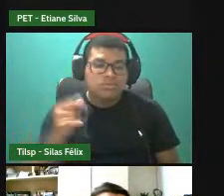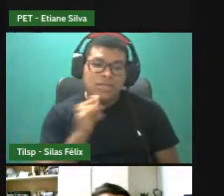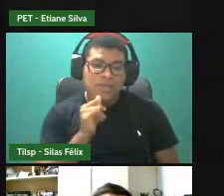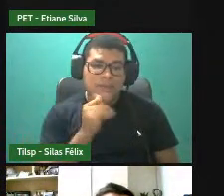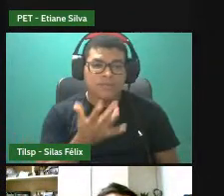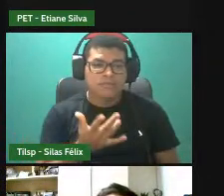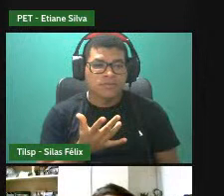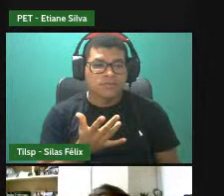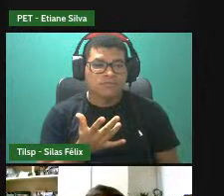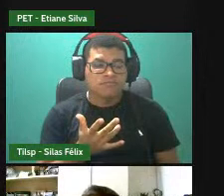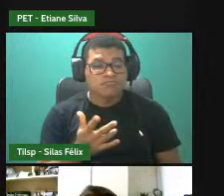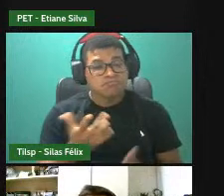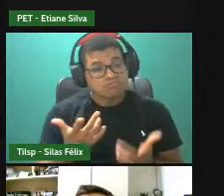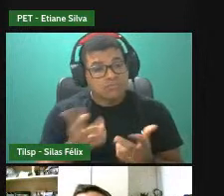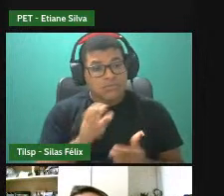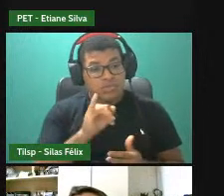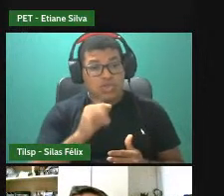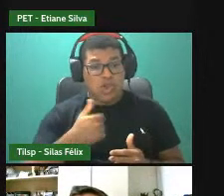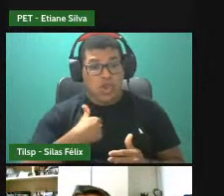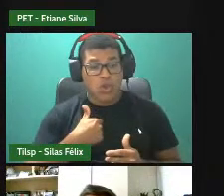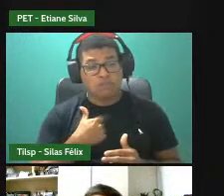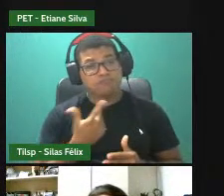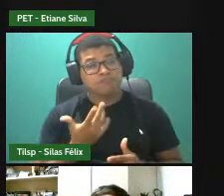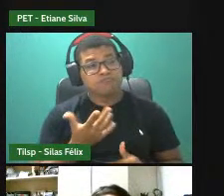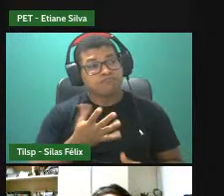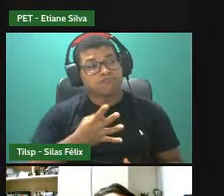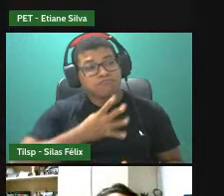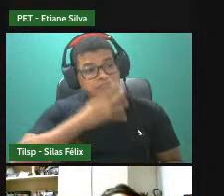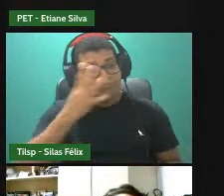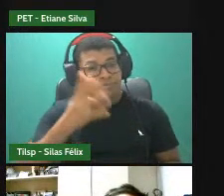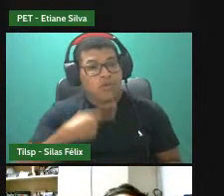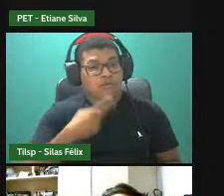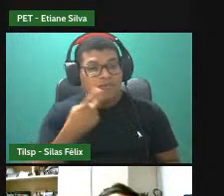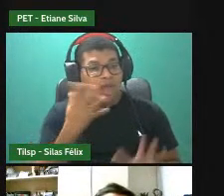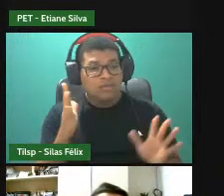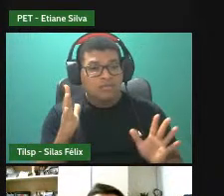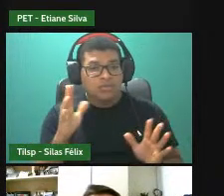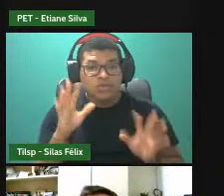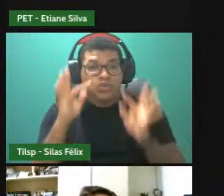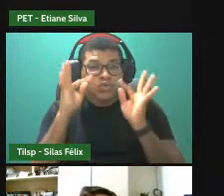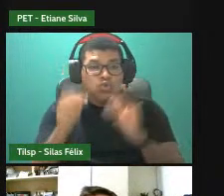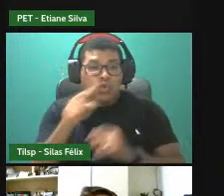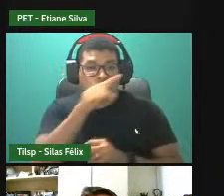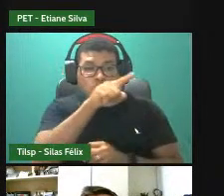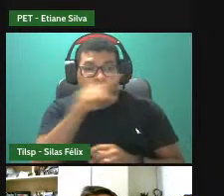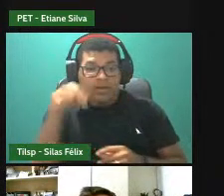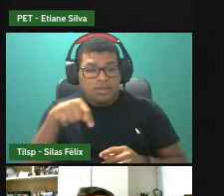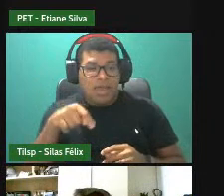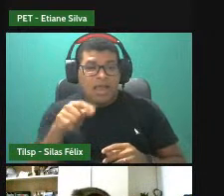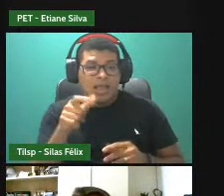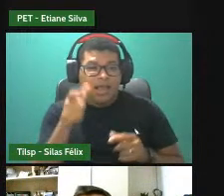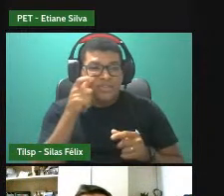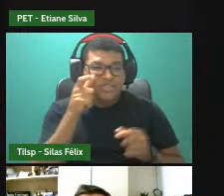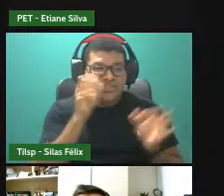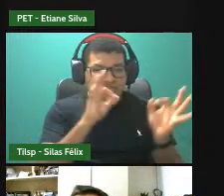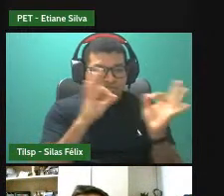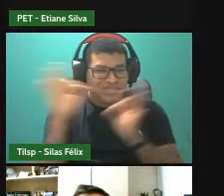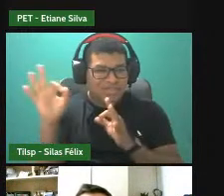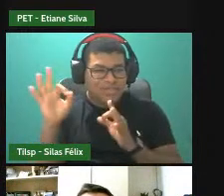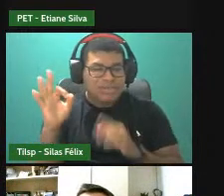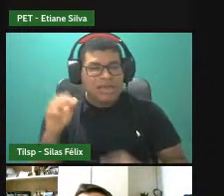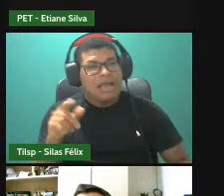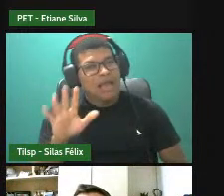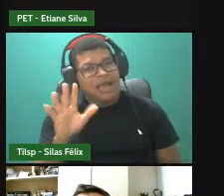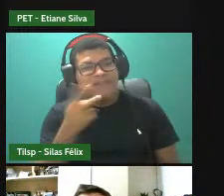é bem provável, né, se eu fosse chutar aqui, né, de todos que estão aí nos acompanhando, assistindo essa apresentação, fosse falar assim,